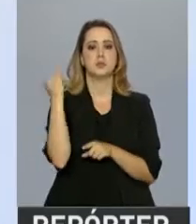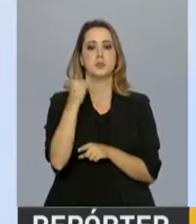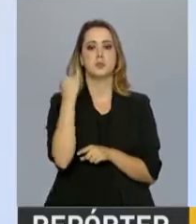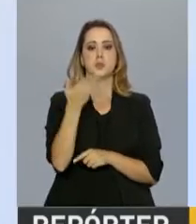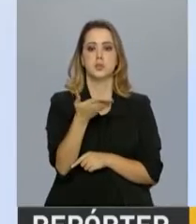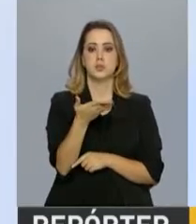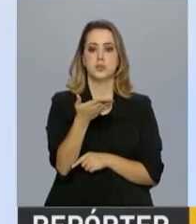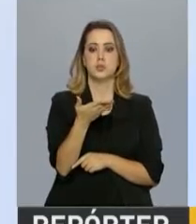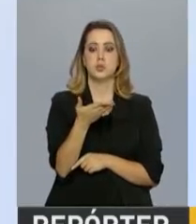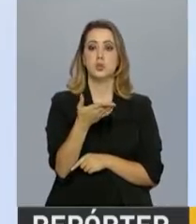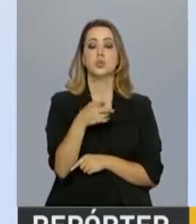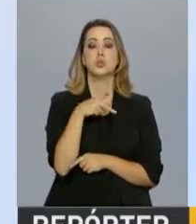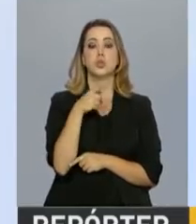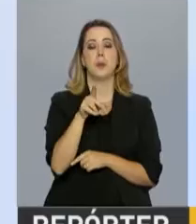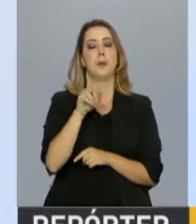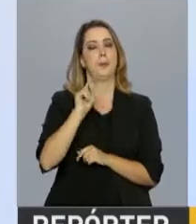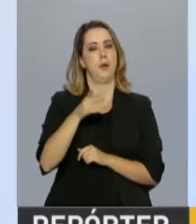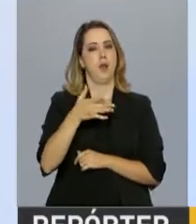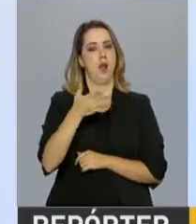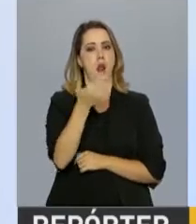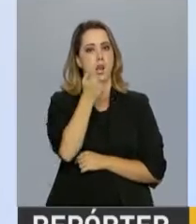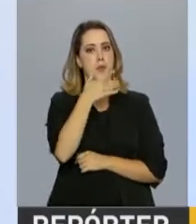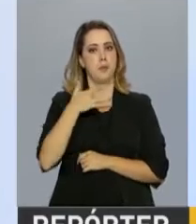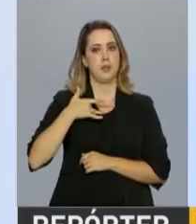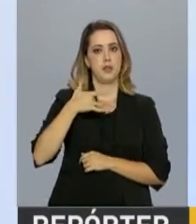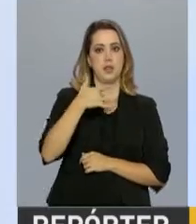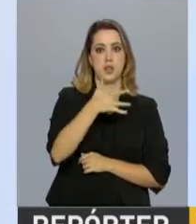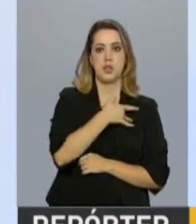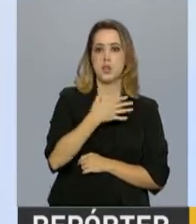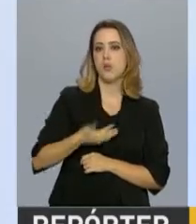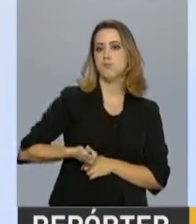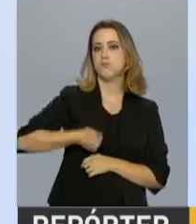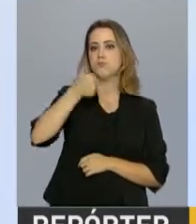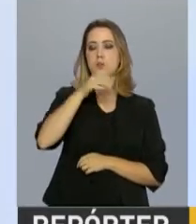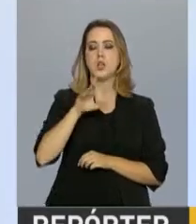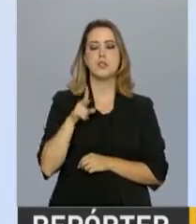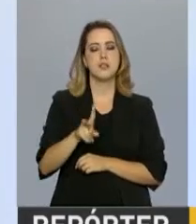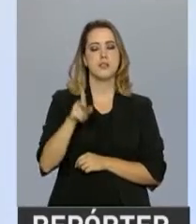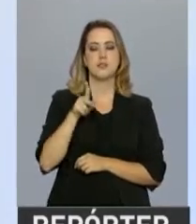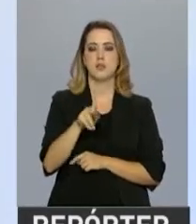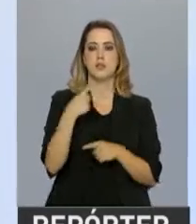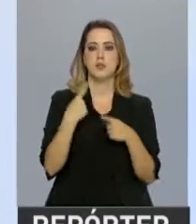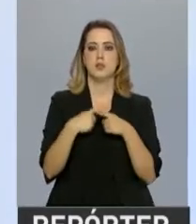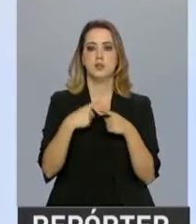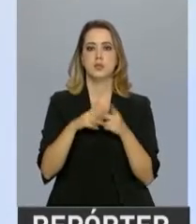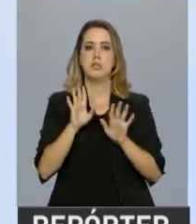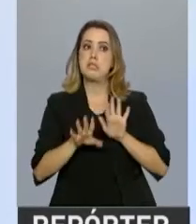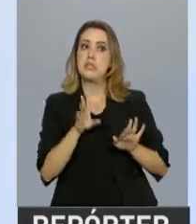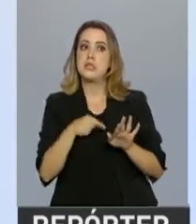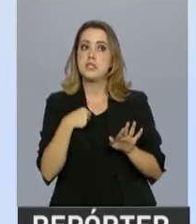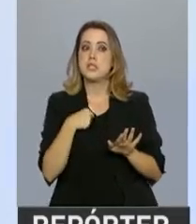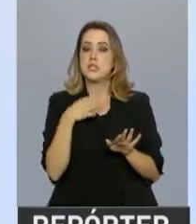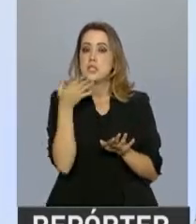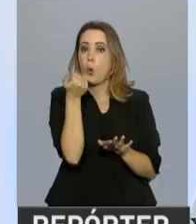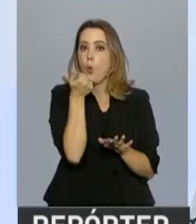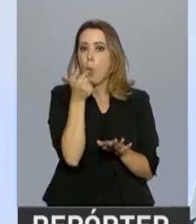dieta é constante, né, de quem tem diabetes. Eu, às vezes, eu extrapolo um